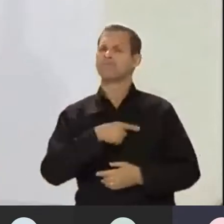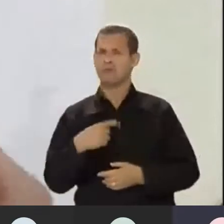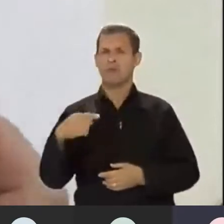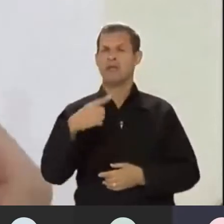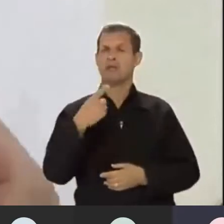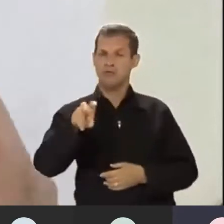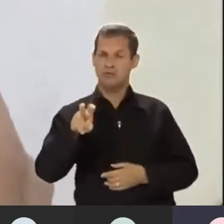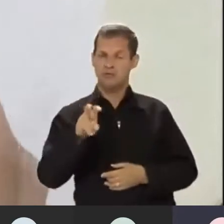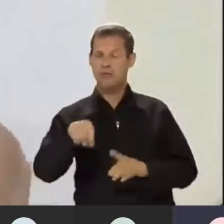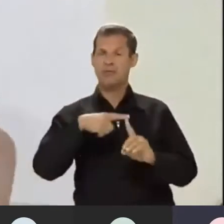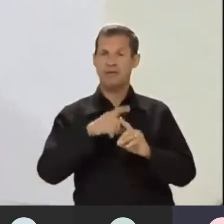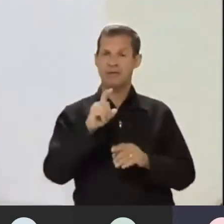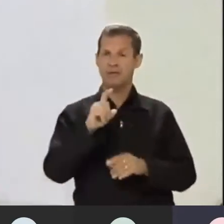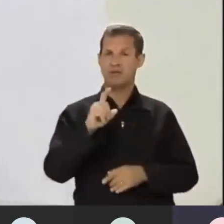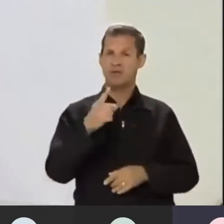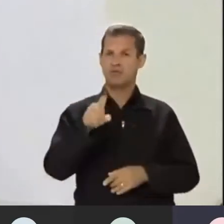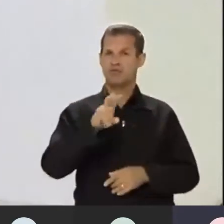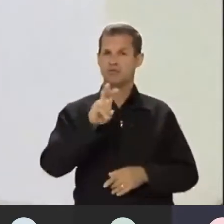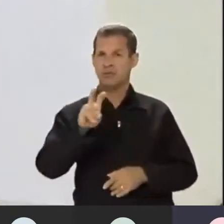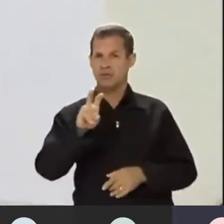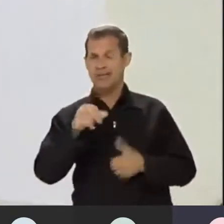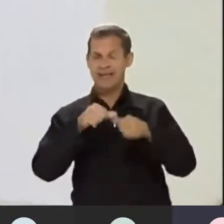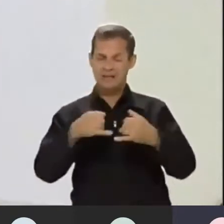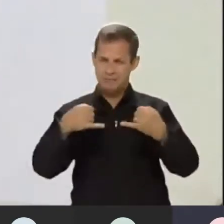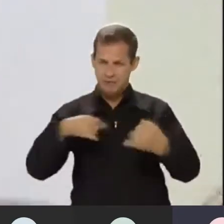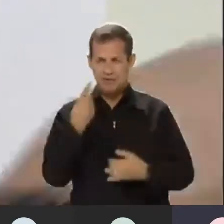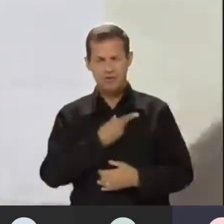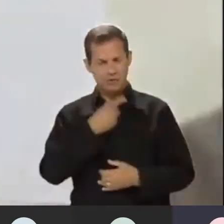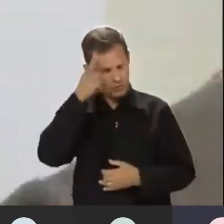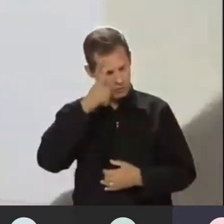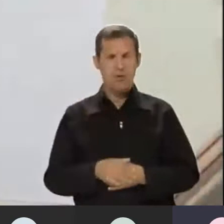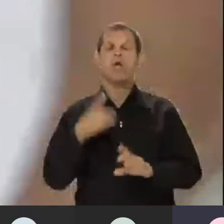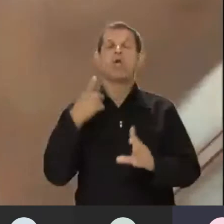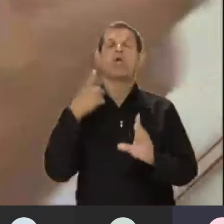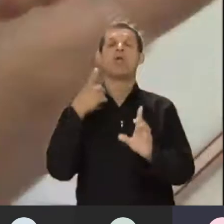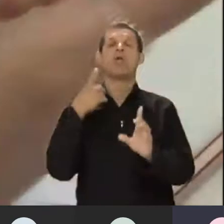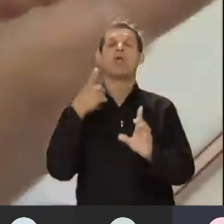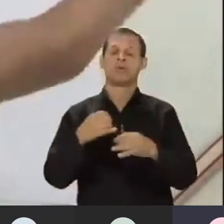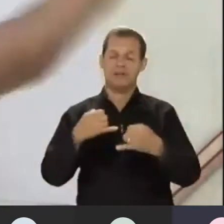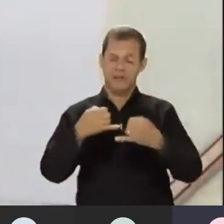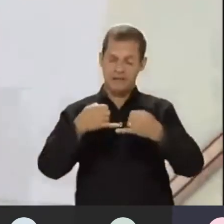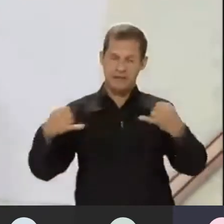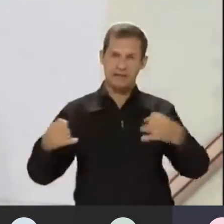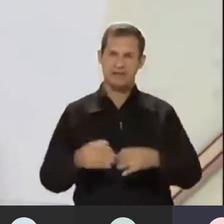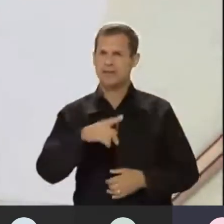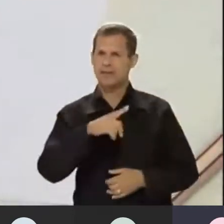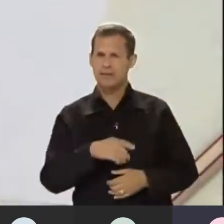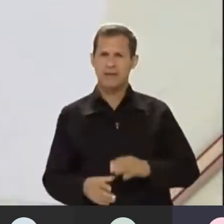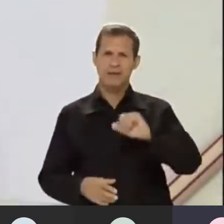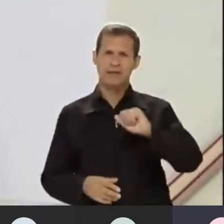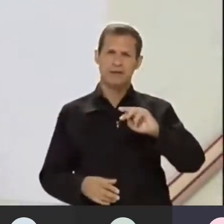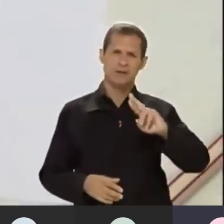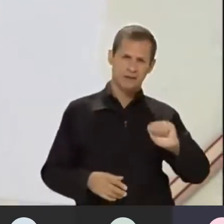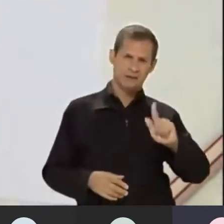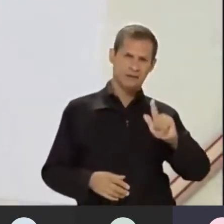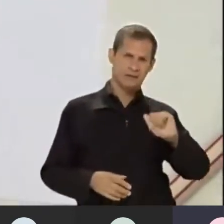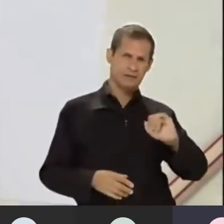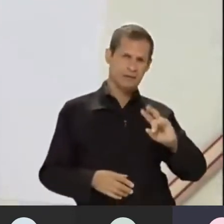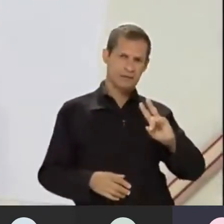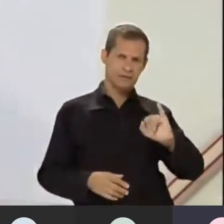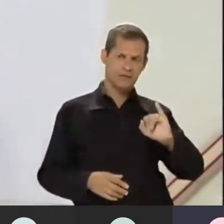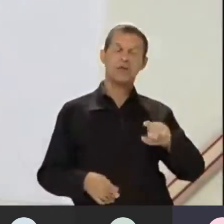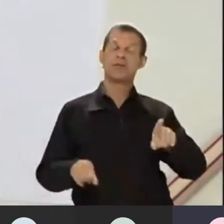subiu 1,5. Então, aí, essa linha que a gente conseguiu obter aqui é a linha que vai estar lá na carta de Givone, que depois